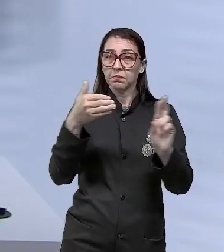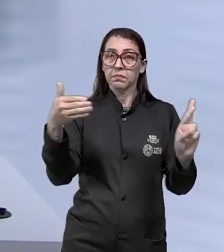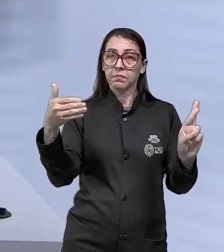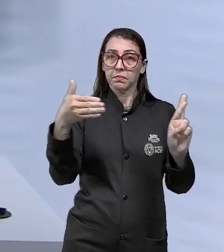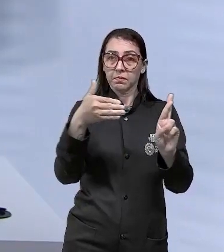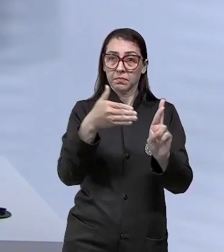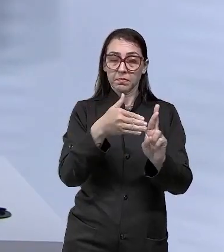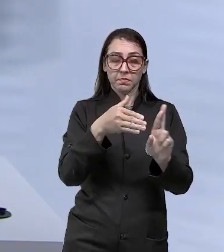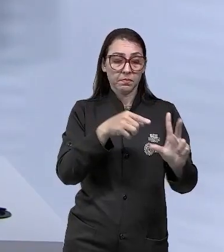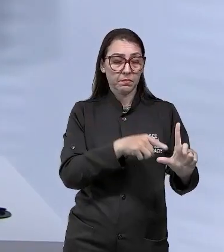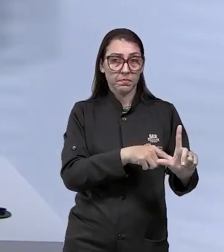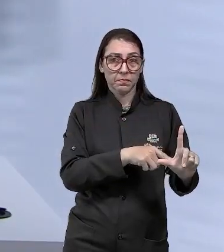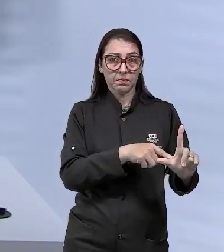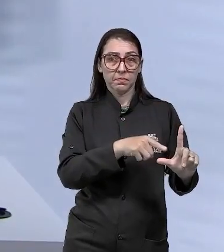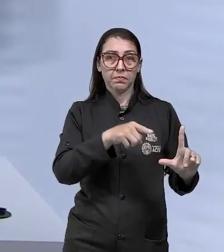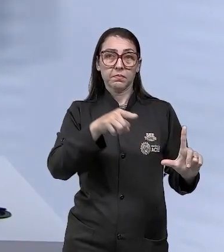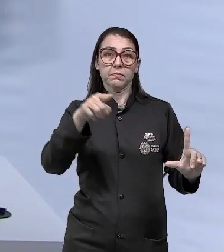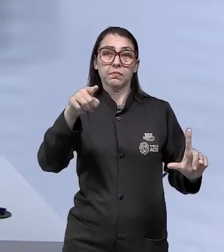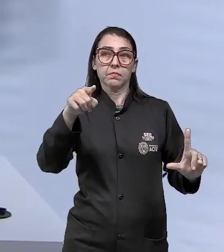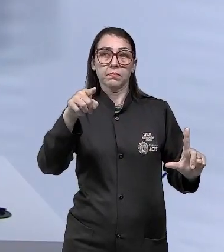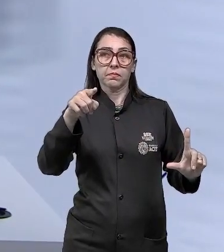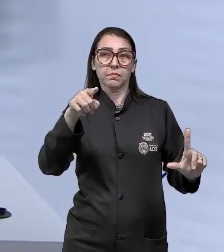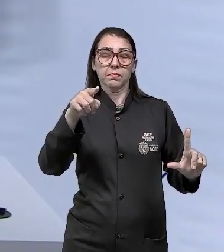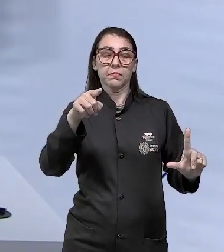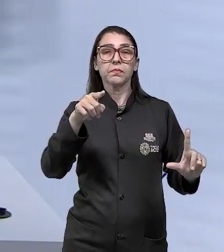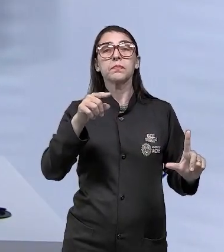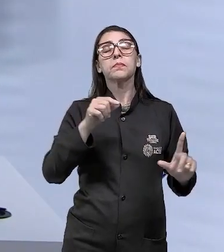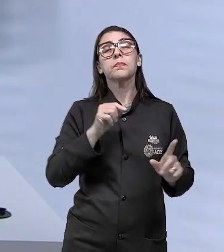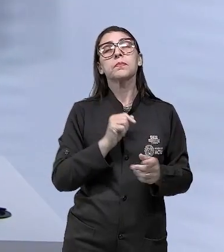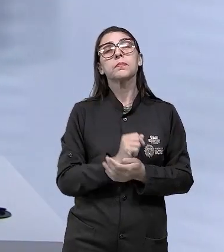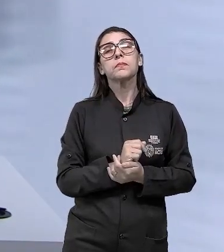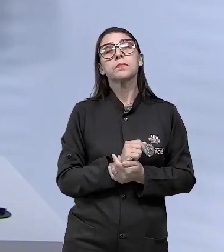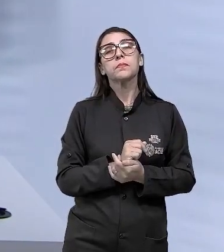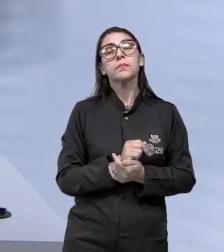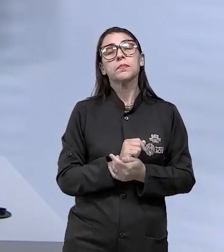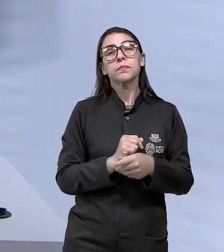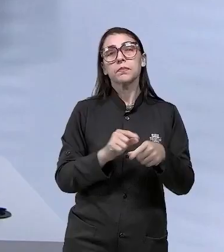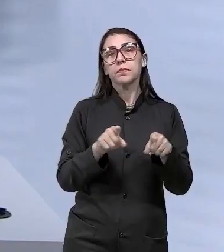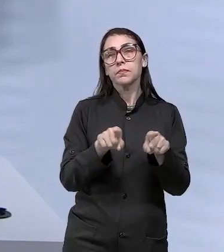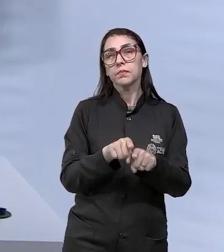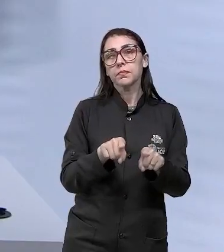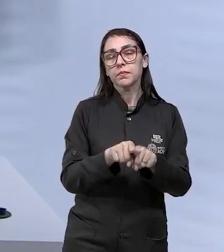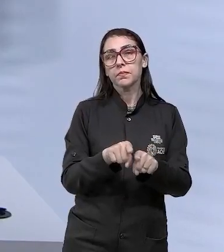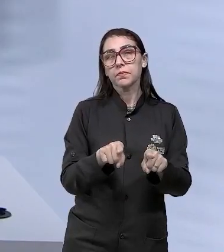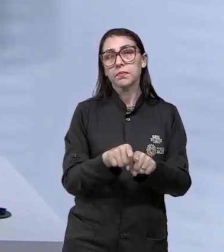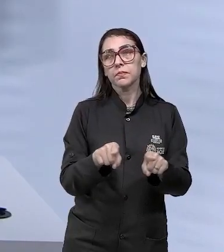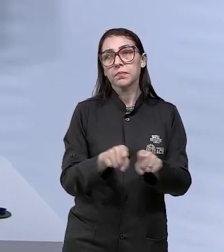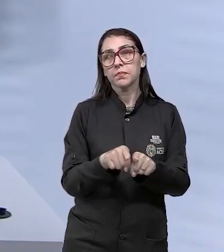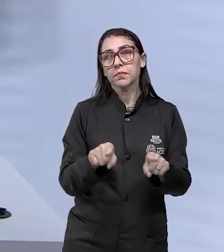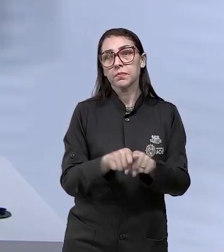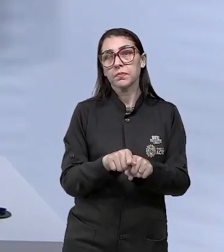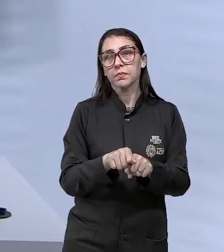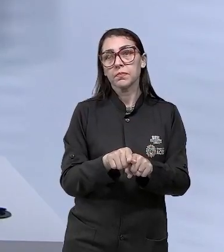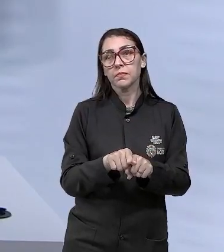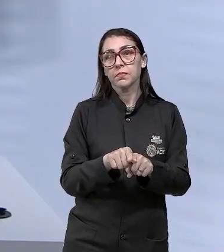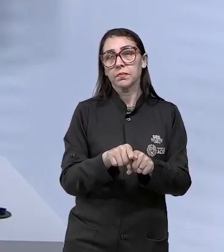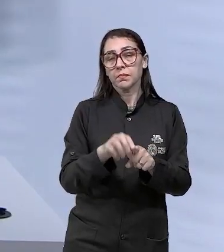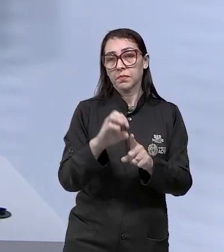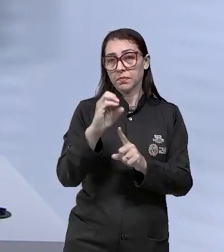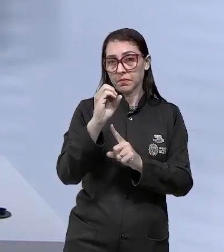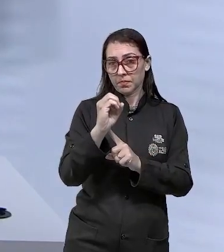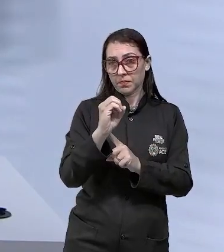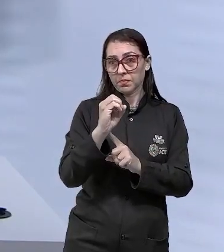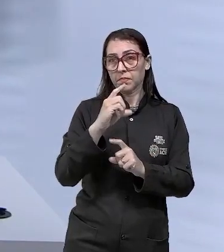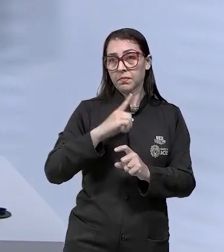representado, o gráfico dela pode ser representado por uma reta. E particularmente da função afim, quando b for zero, nós temos a